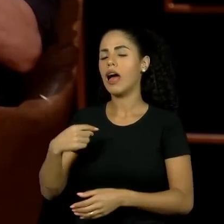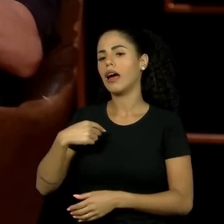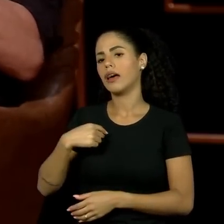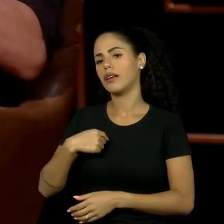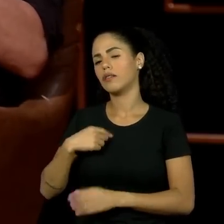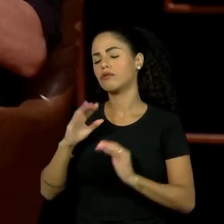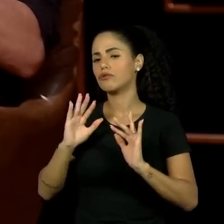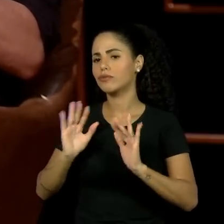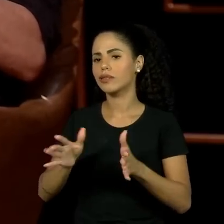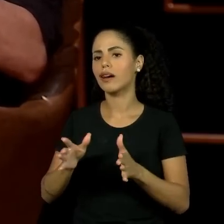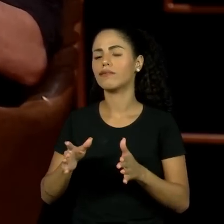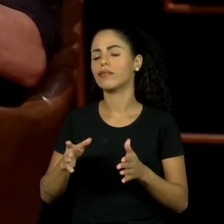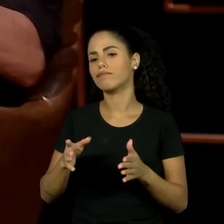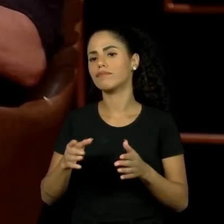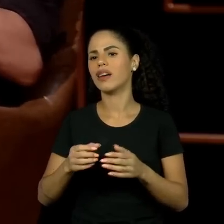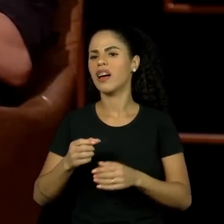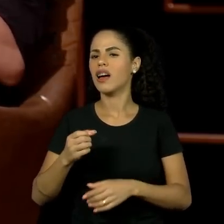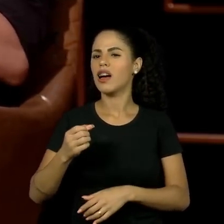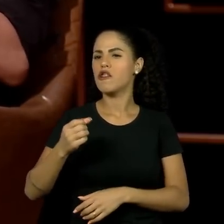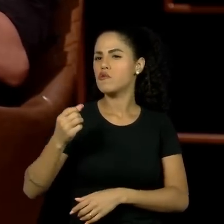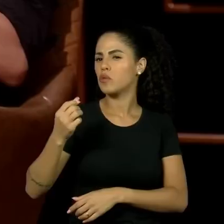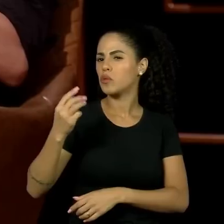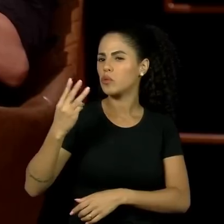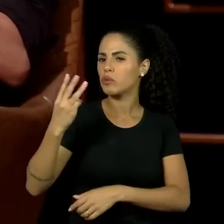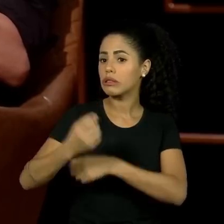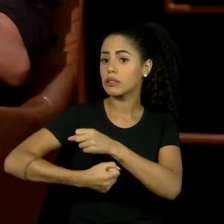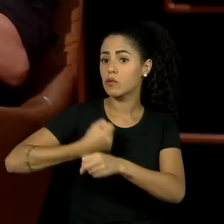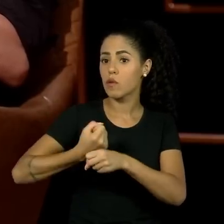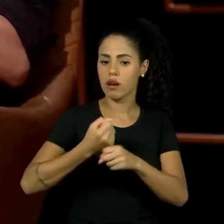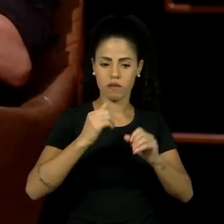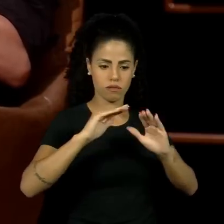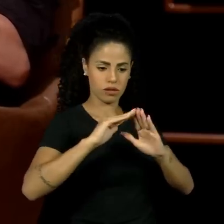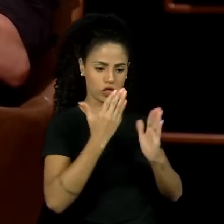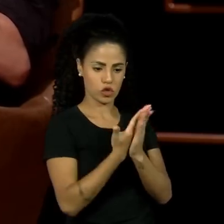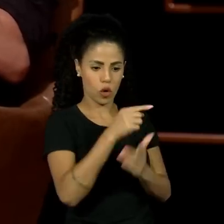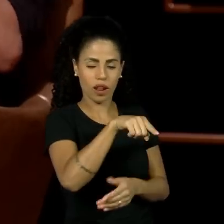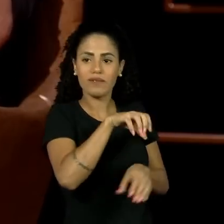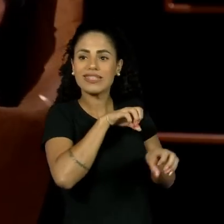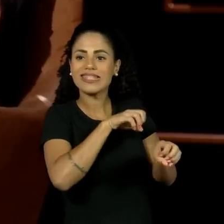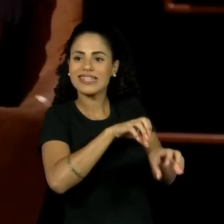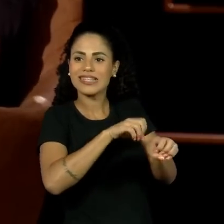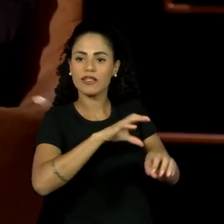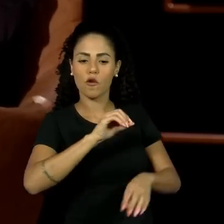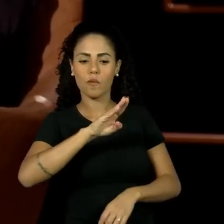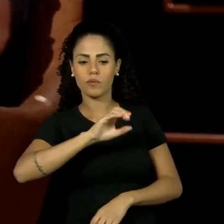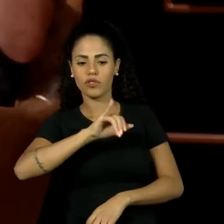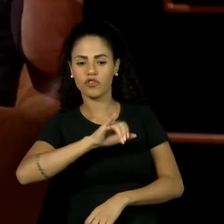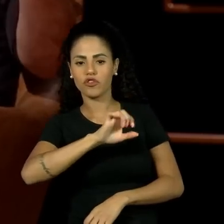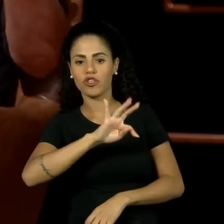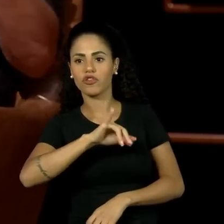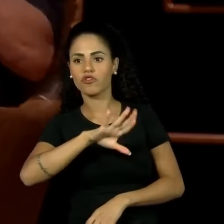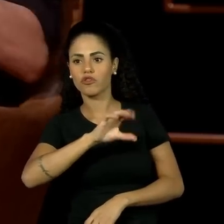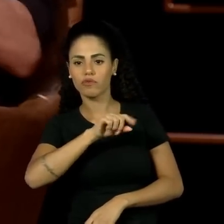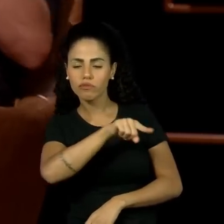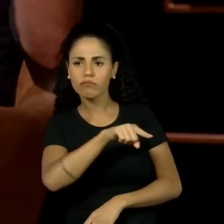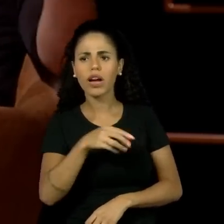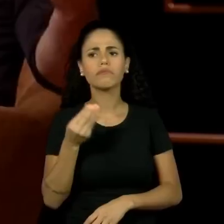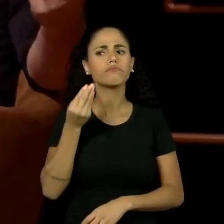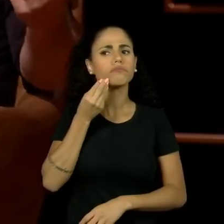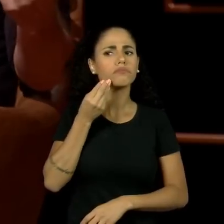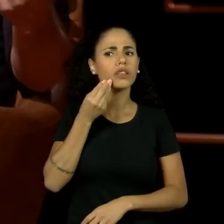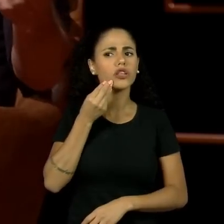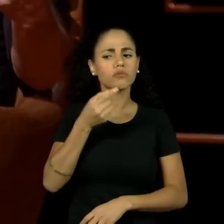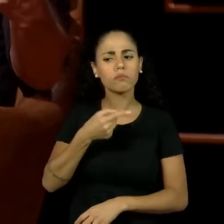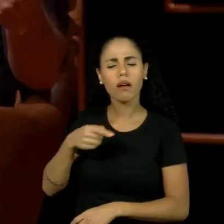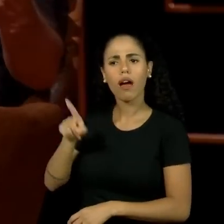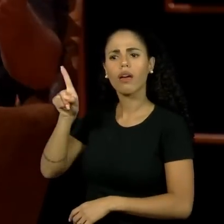exatamente nesse... Eu estava no 3º ano de Colégio Objetivo, que eu estava dando aula lá, apareceu o teste